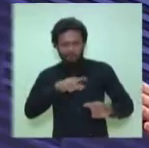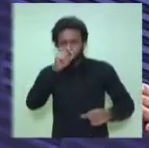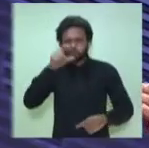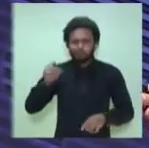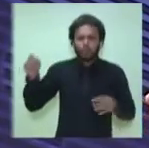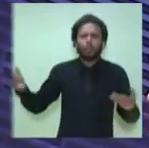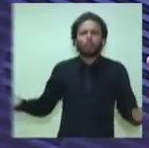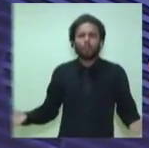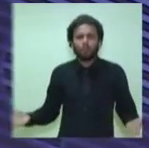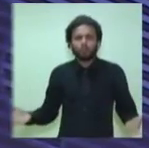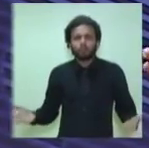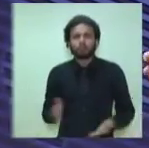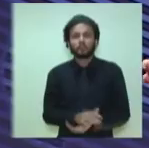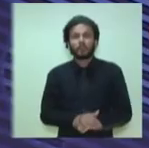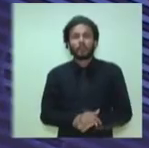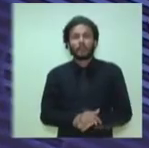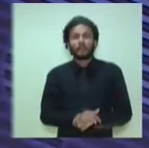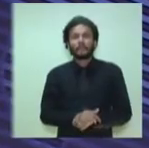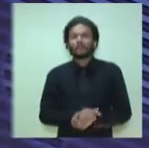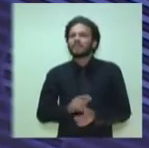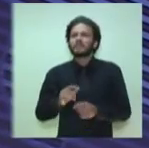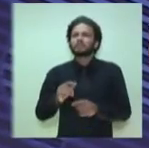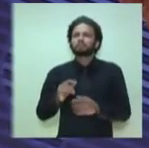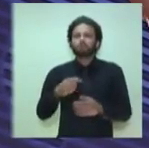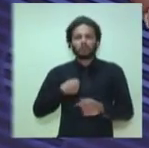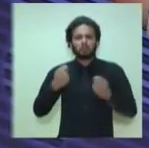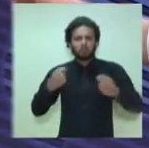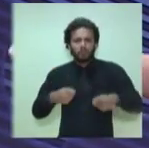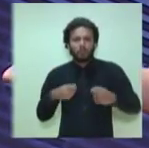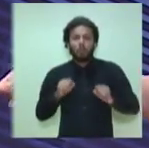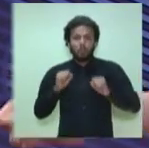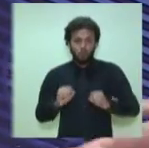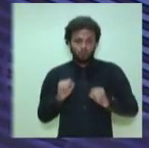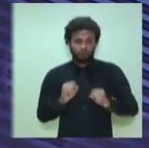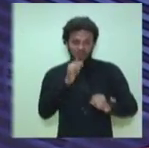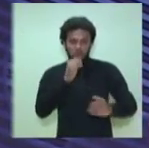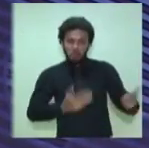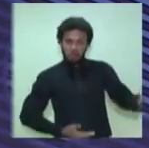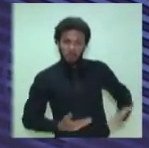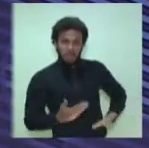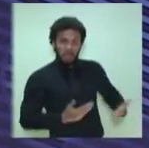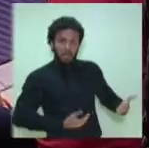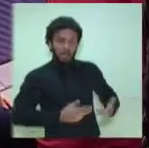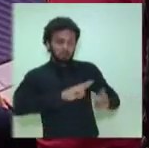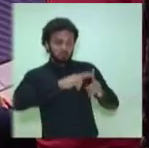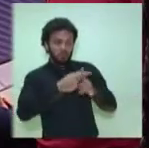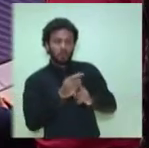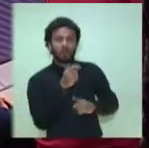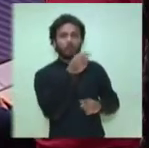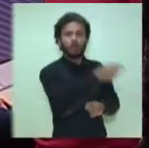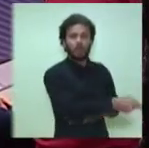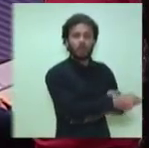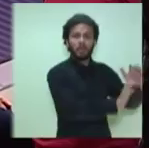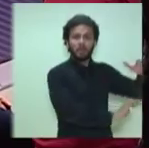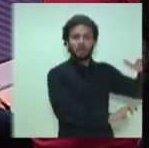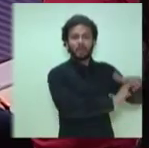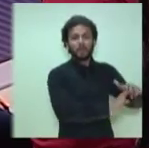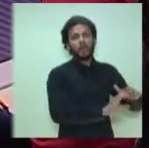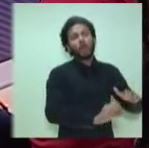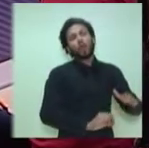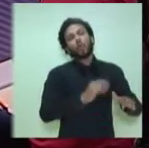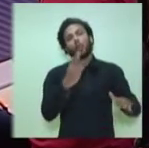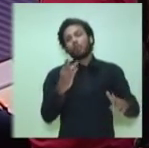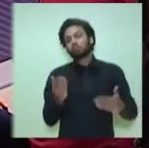de jogar o reajuste nas costas dos desempregados ou jogar o reajuste nas costas